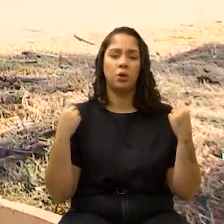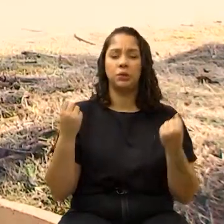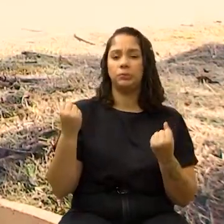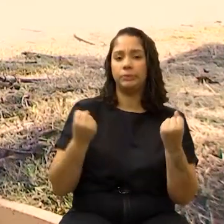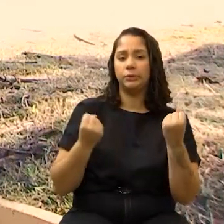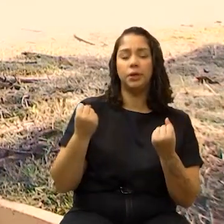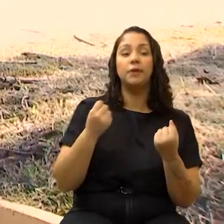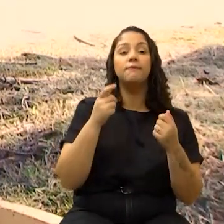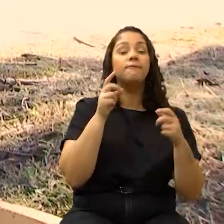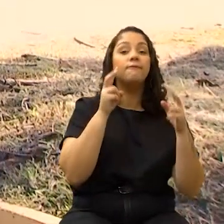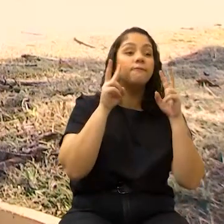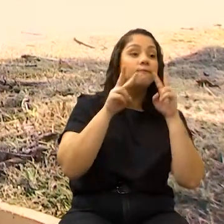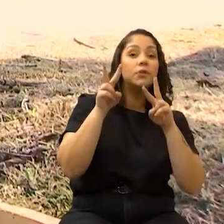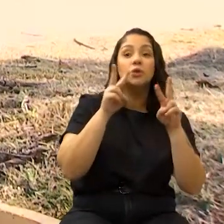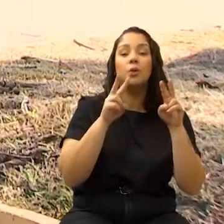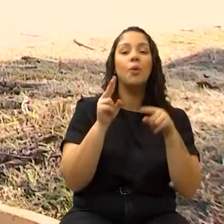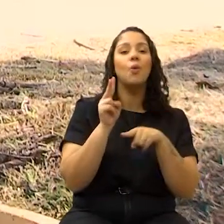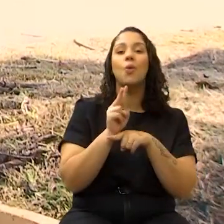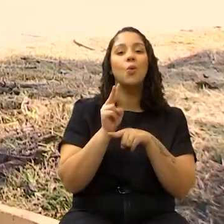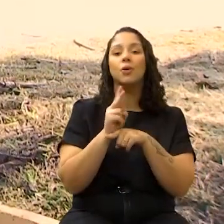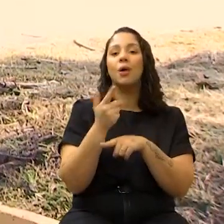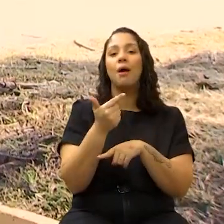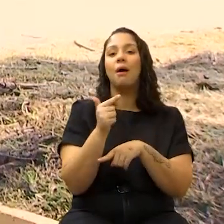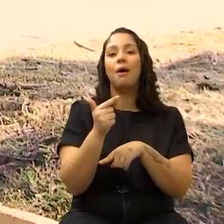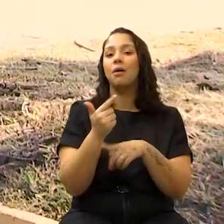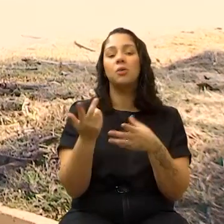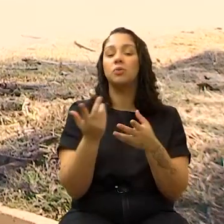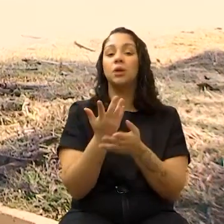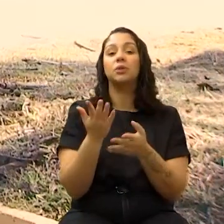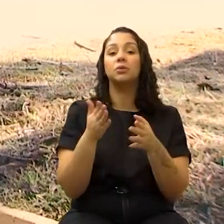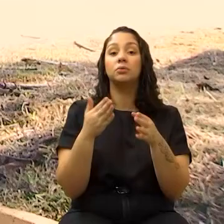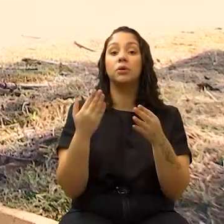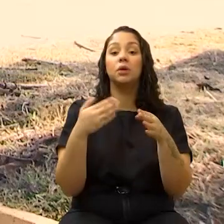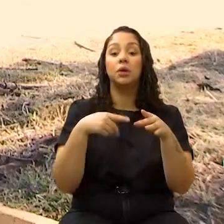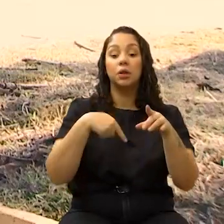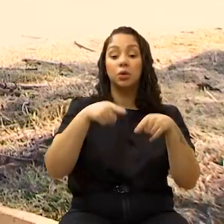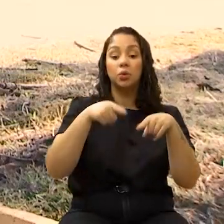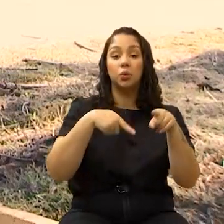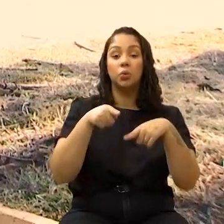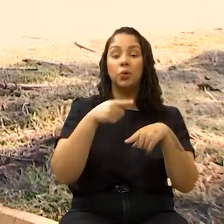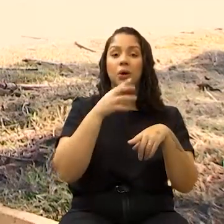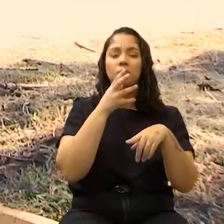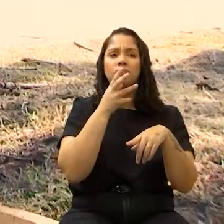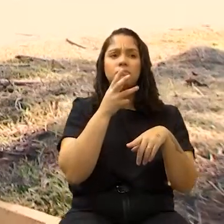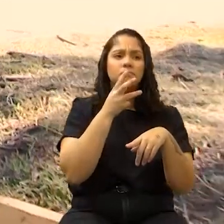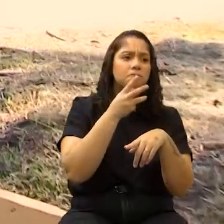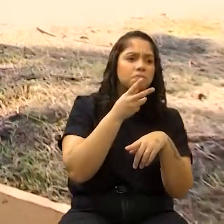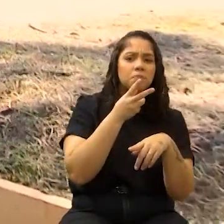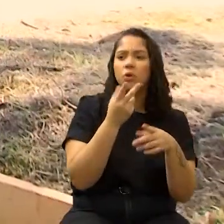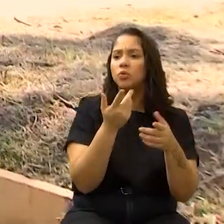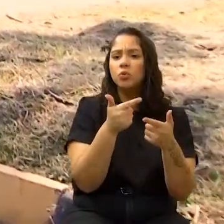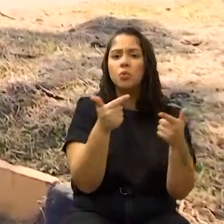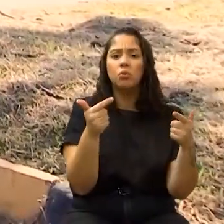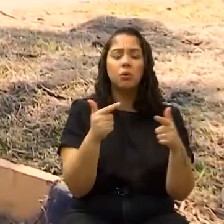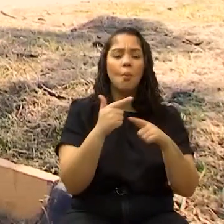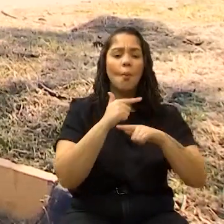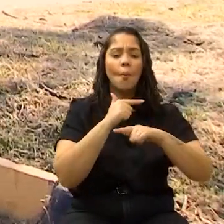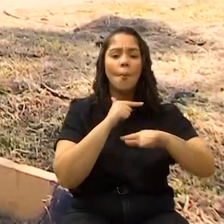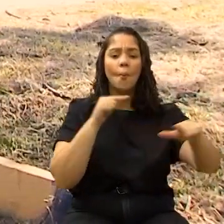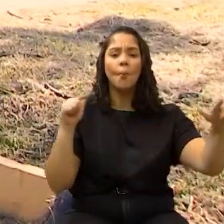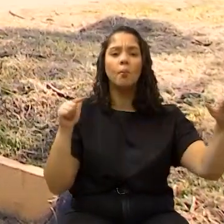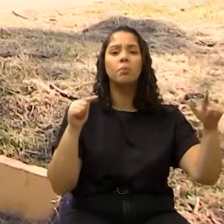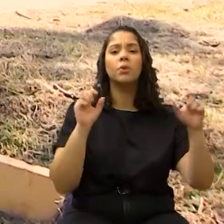boa acuidade visual, requer mais cuidado. A própria rodovia, ela fica mais deserta, em alguns pontos, né, mais escuro.